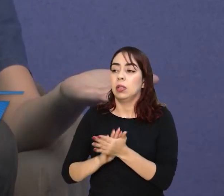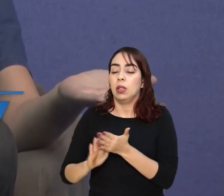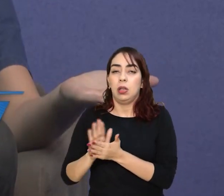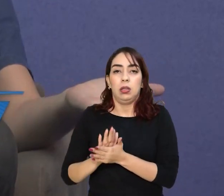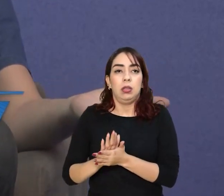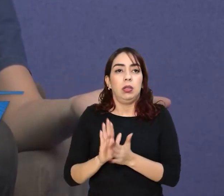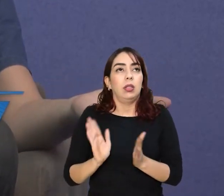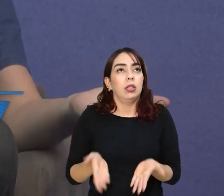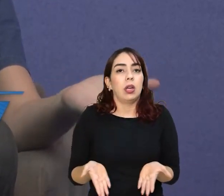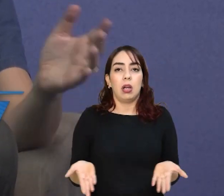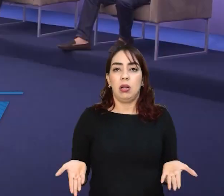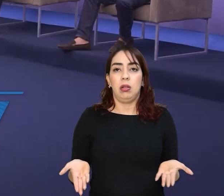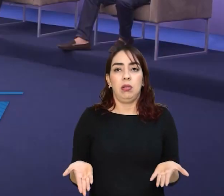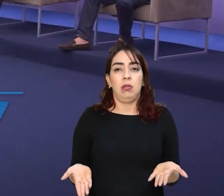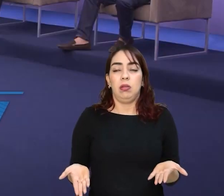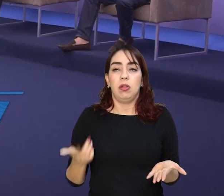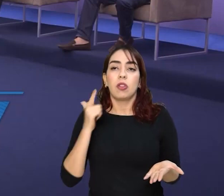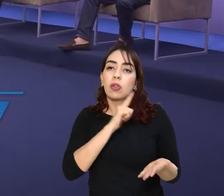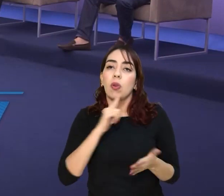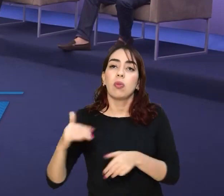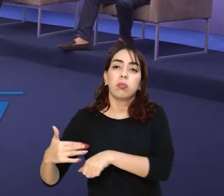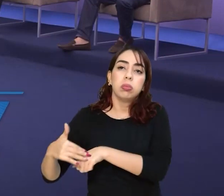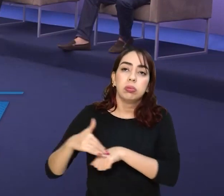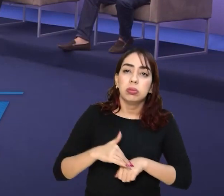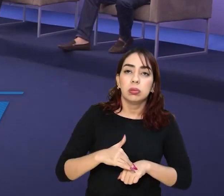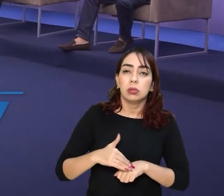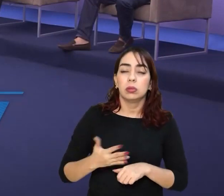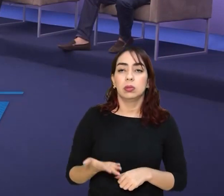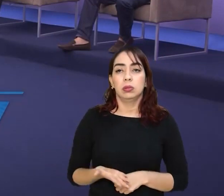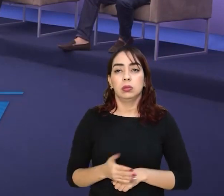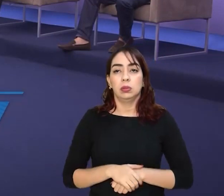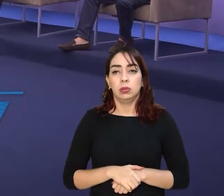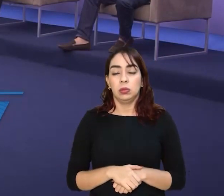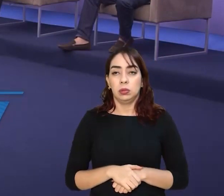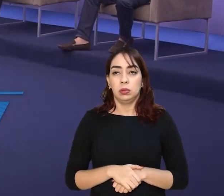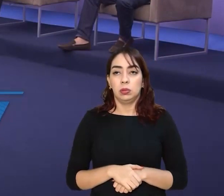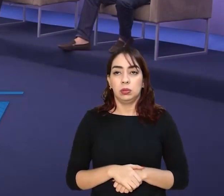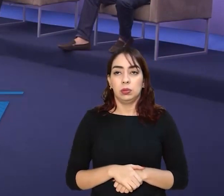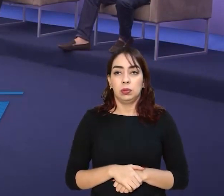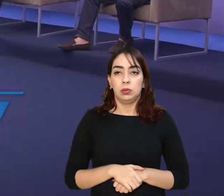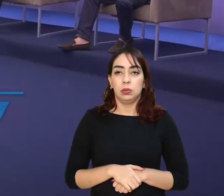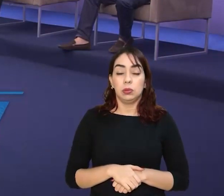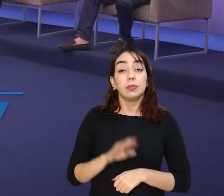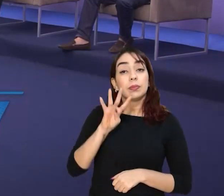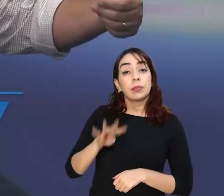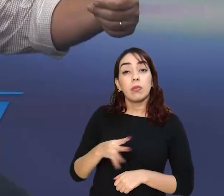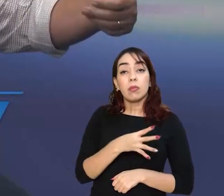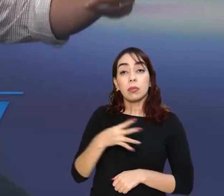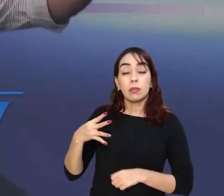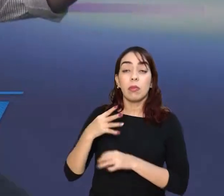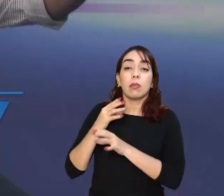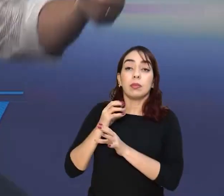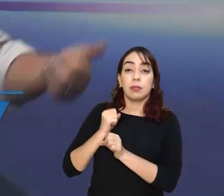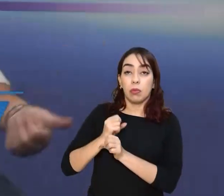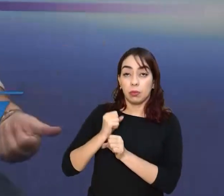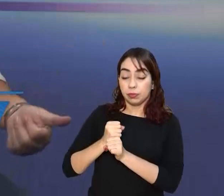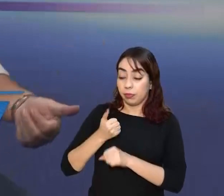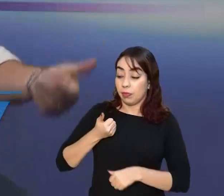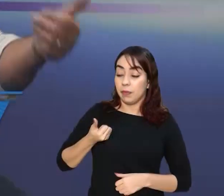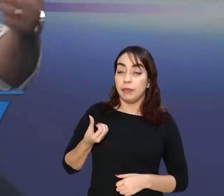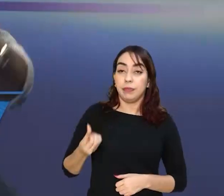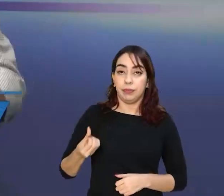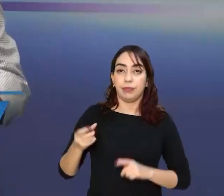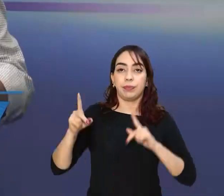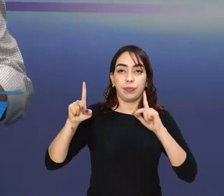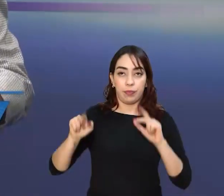no segundo tempo. Agora ele pega um time que está colado também dele na tabela, com 16 pontos. Exato. Joga em casa,